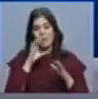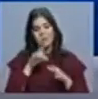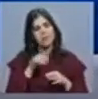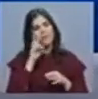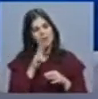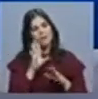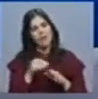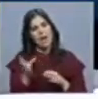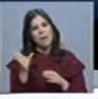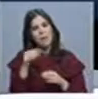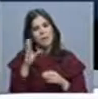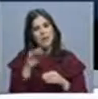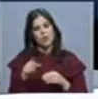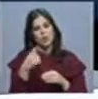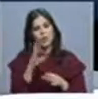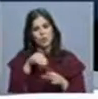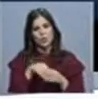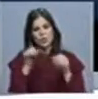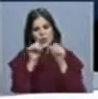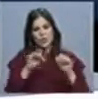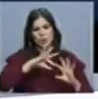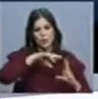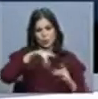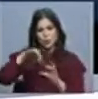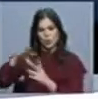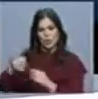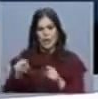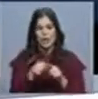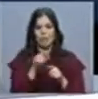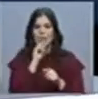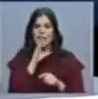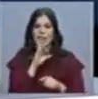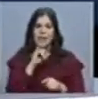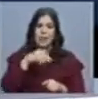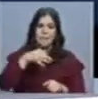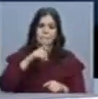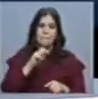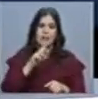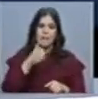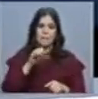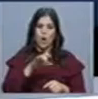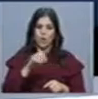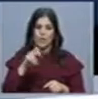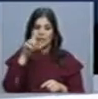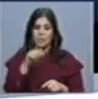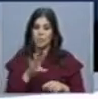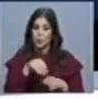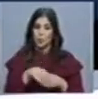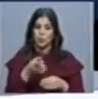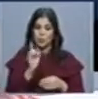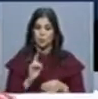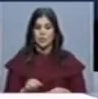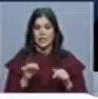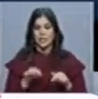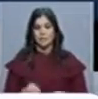outros corpos que estão dentro do nosso sistema solar com uma órbita hiperbólica que, eventualmente, também não pertencem ao nosso bairro.